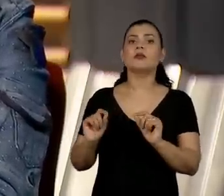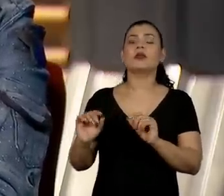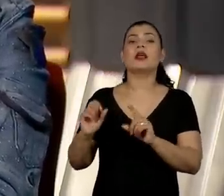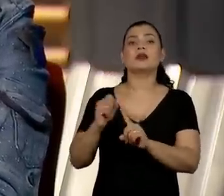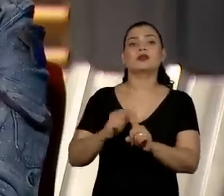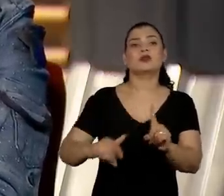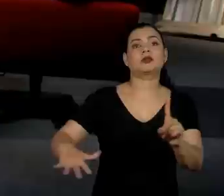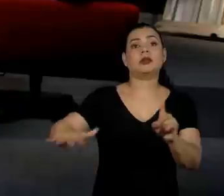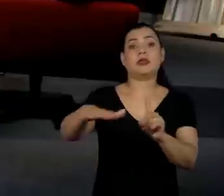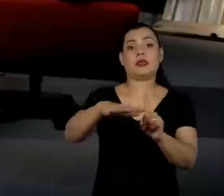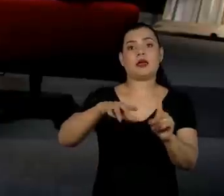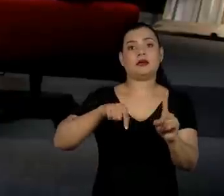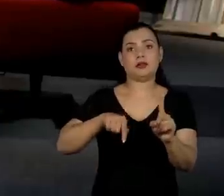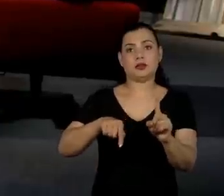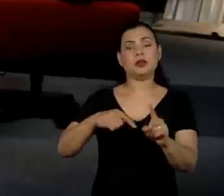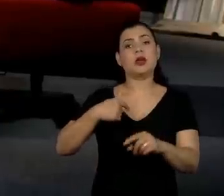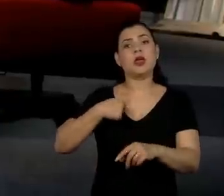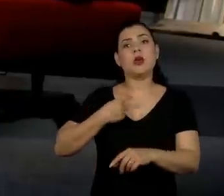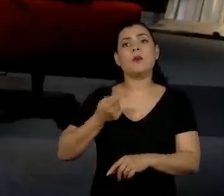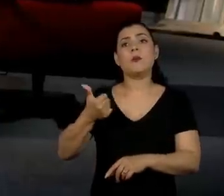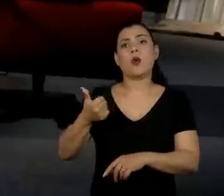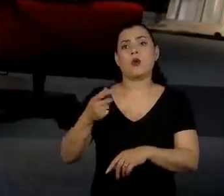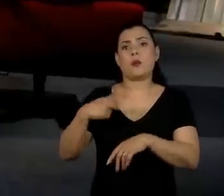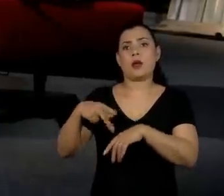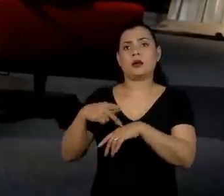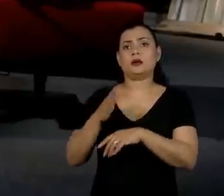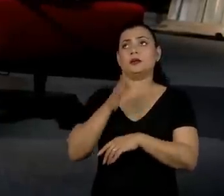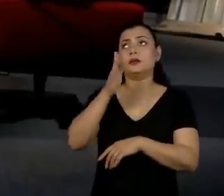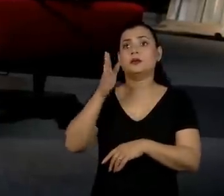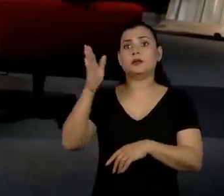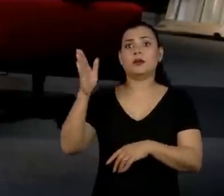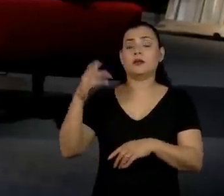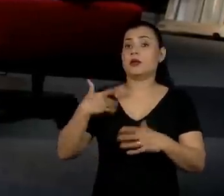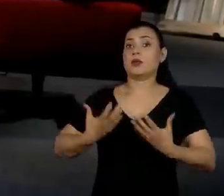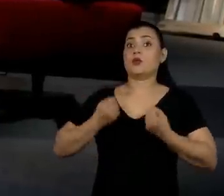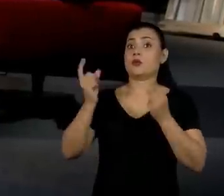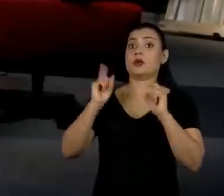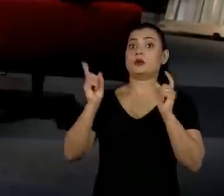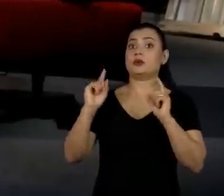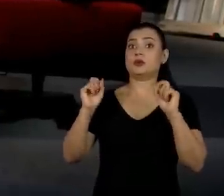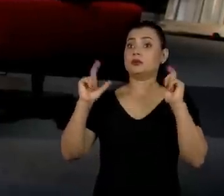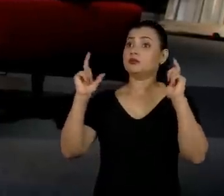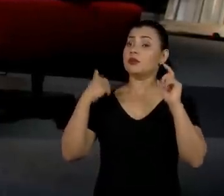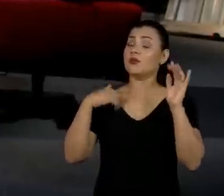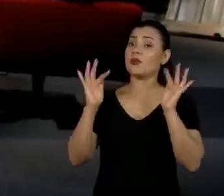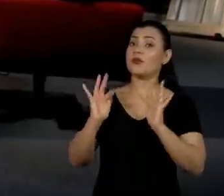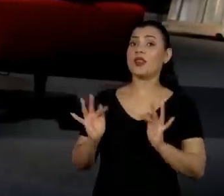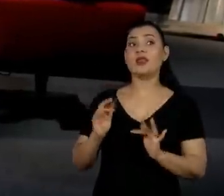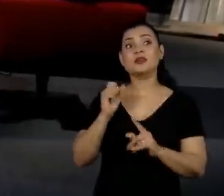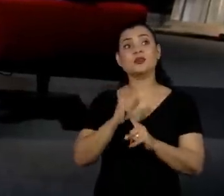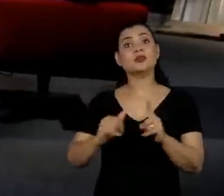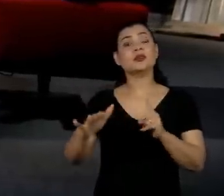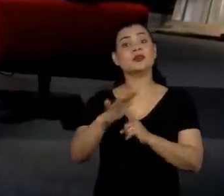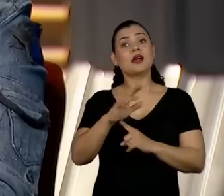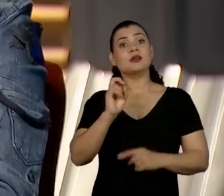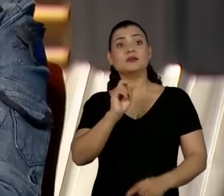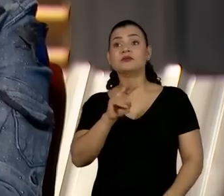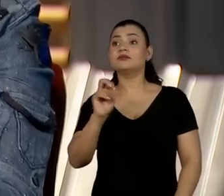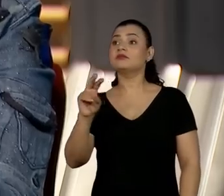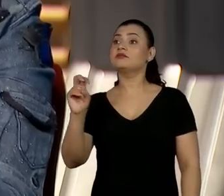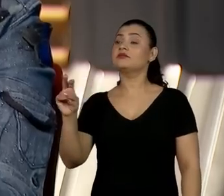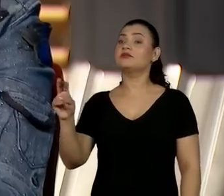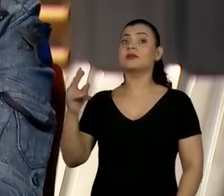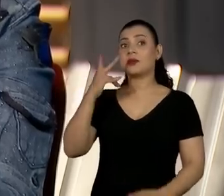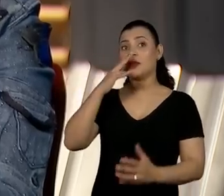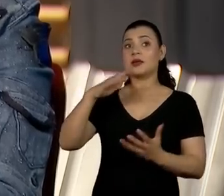de sociedade eu fui em poucos países que não me assustaram e que eu fiquei feliz de ver uma sociedade que